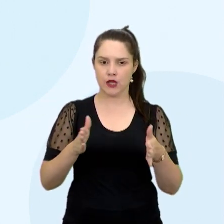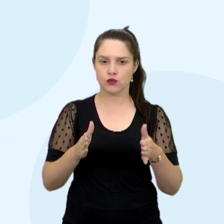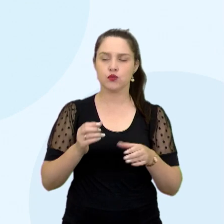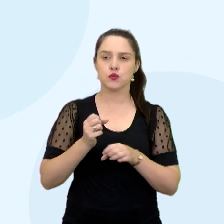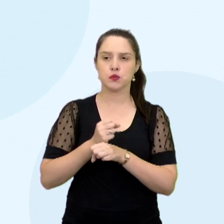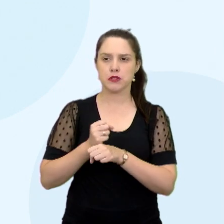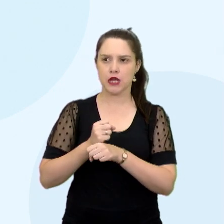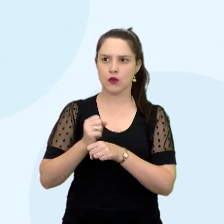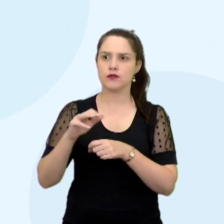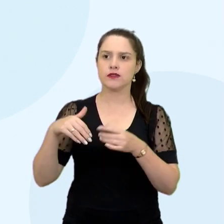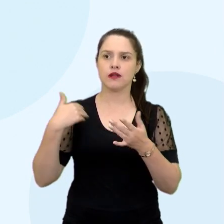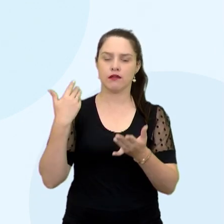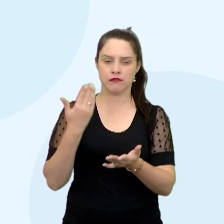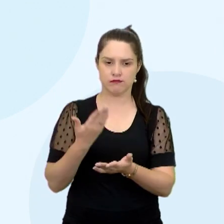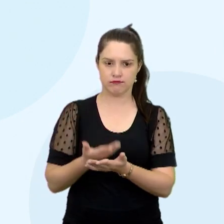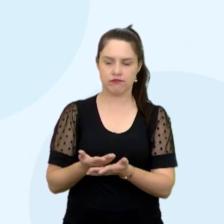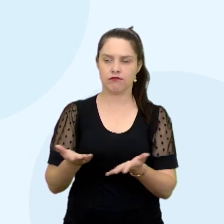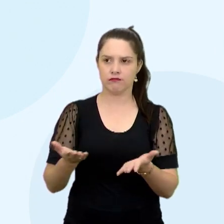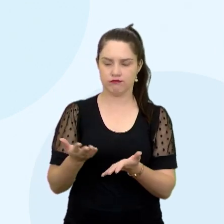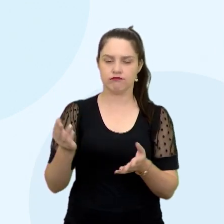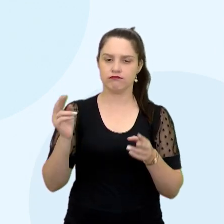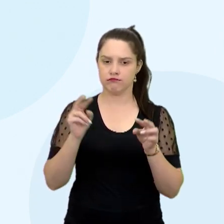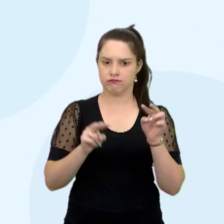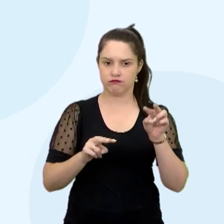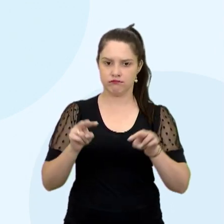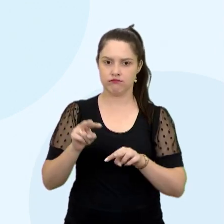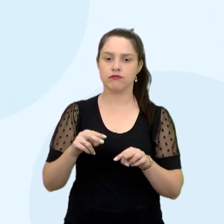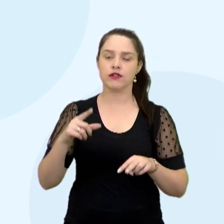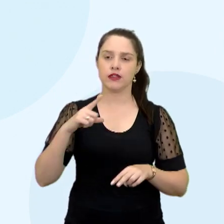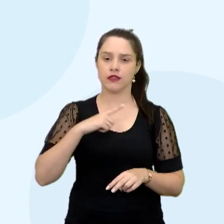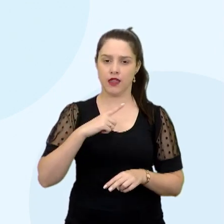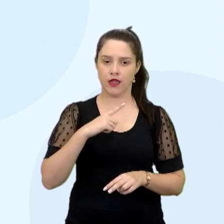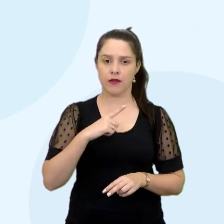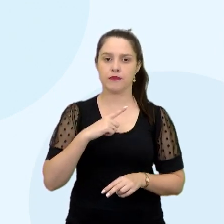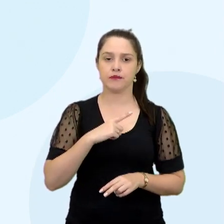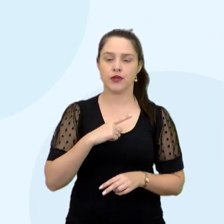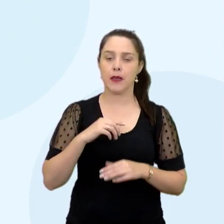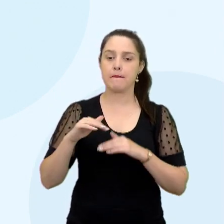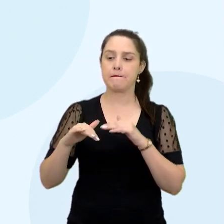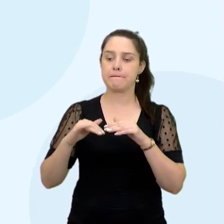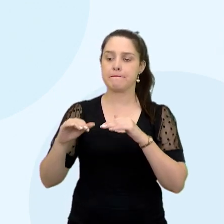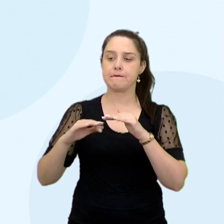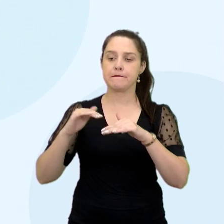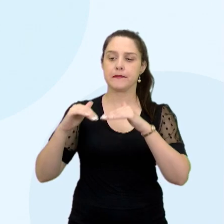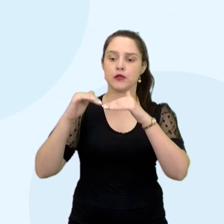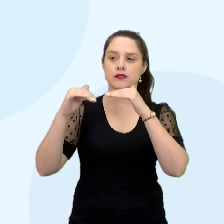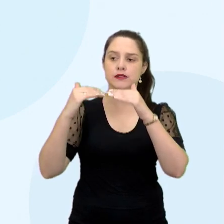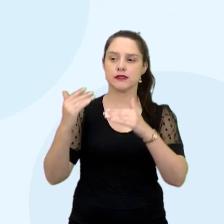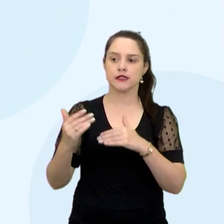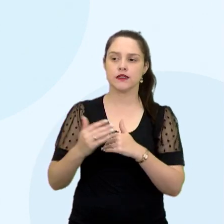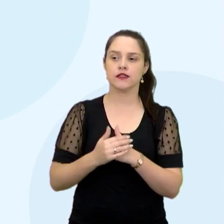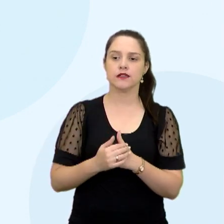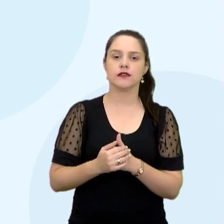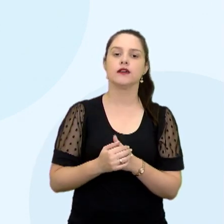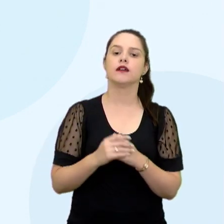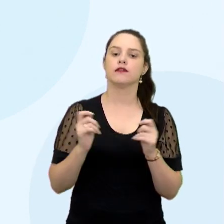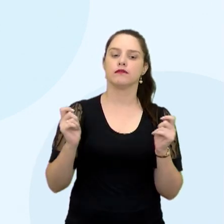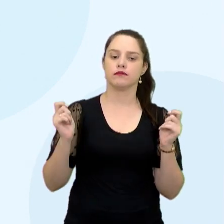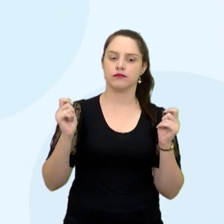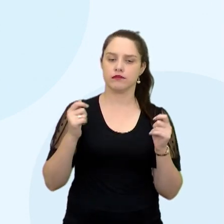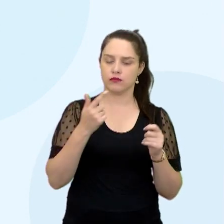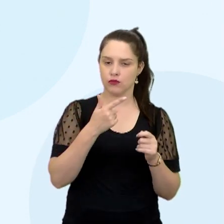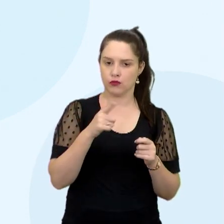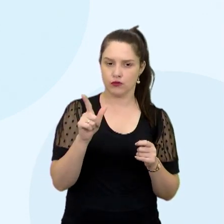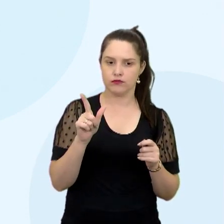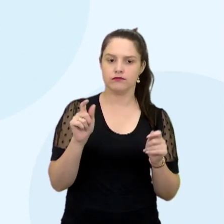anos que se passaram, Então vejo aí que nós temos aí, o processo aí do Eofanerozoico, que apesar do pouco